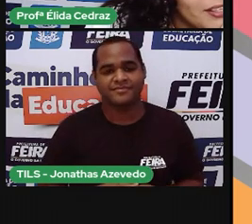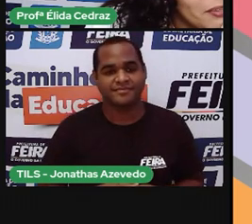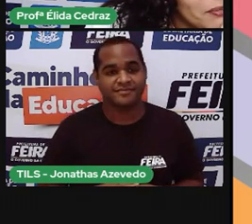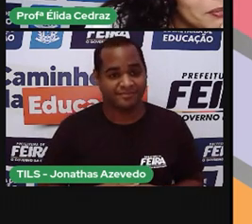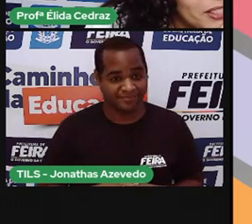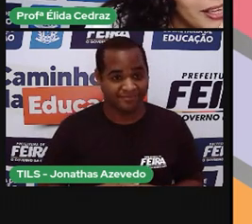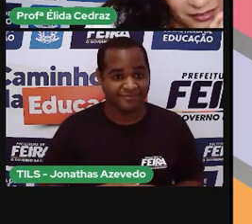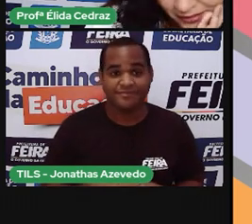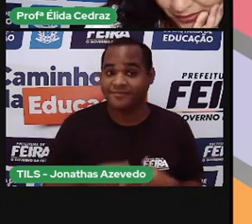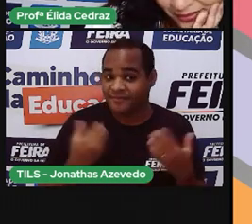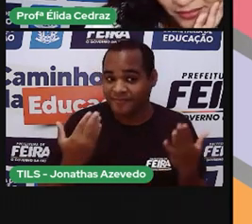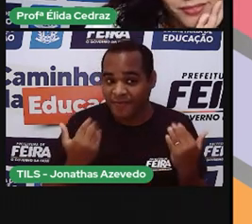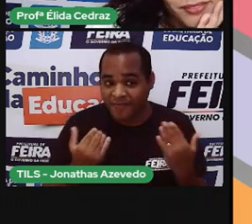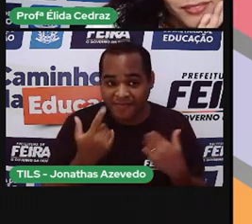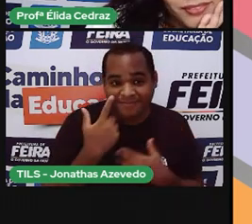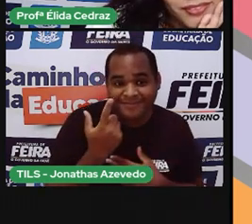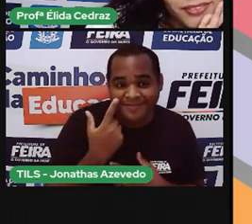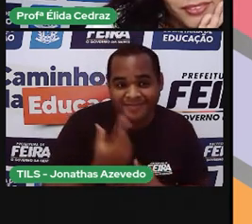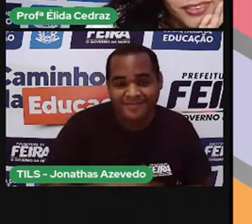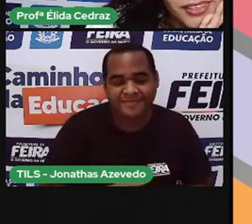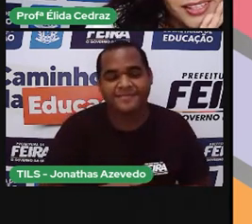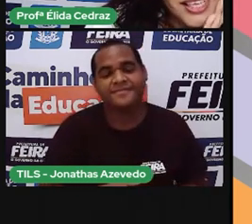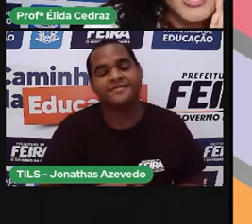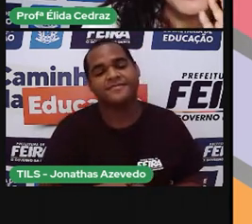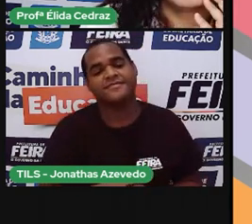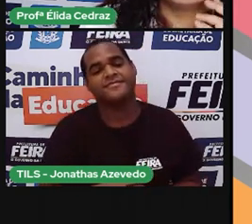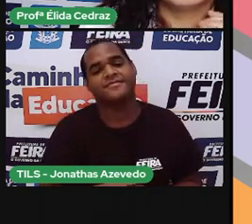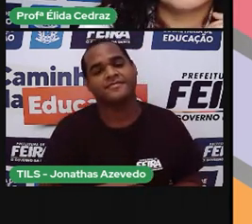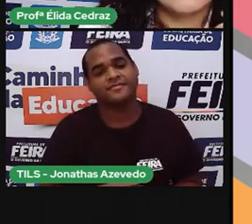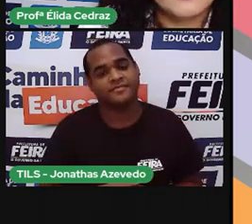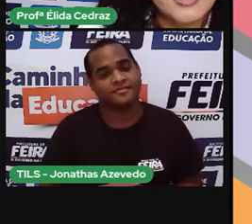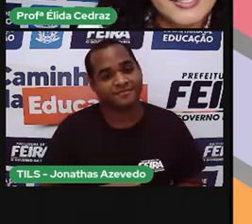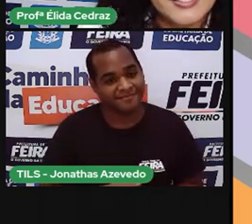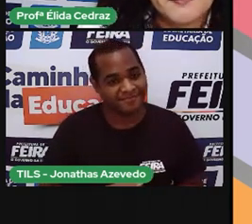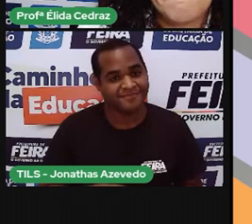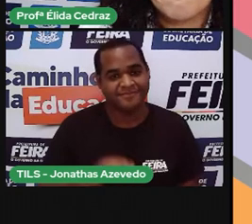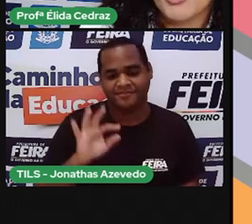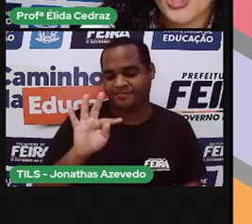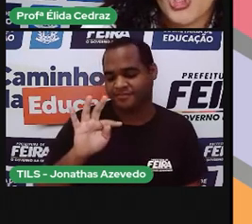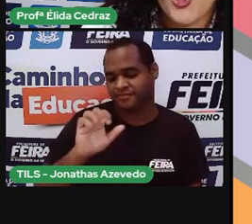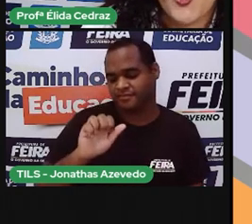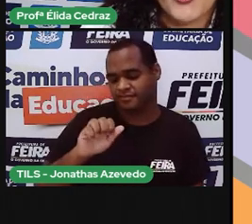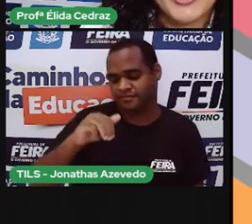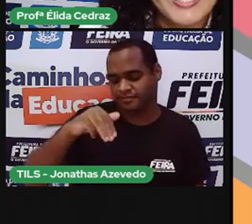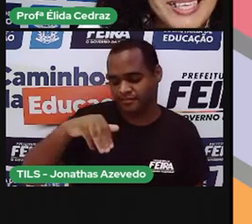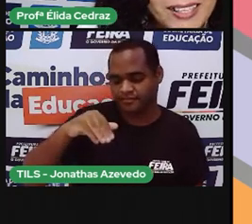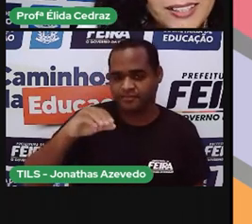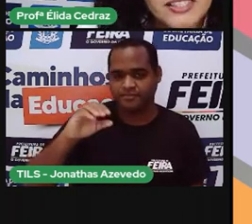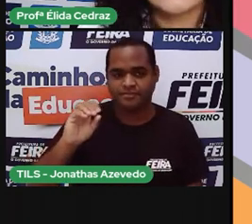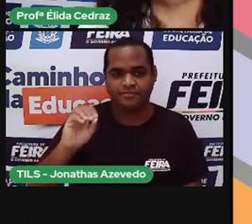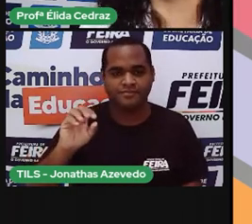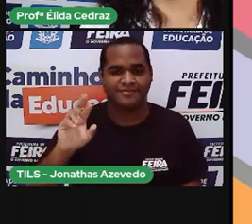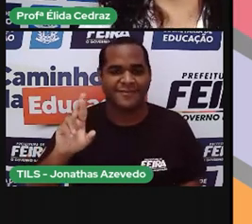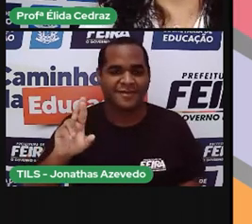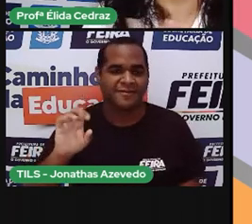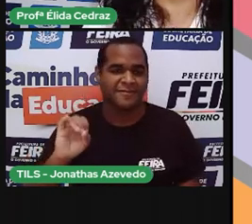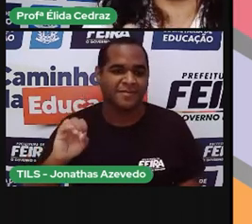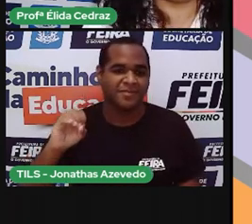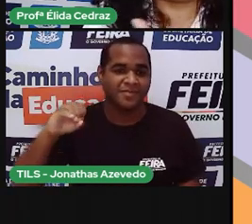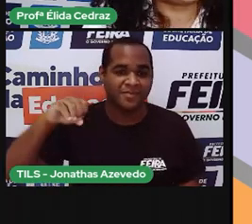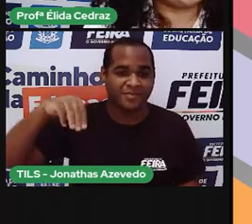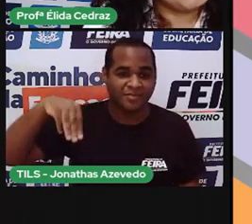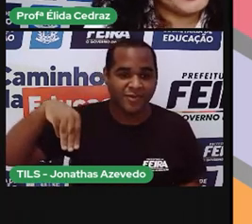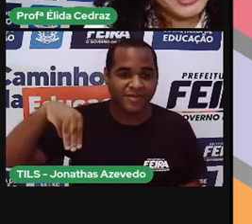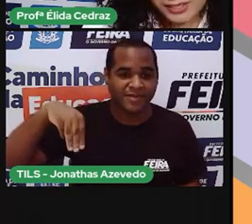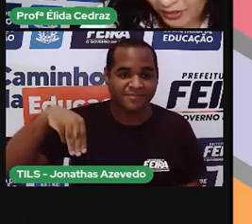Oi e aí vamos lá o pão Borim Isso